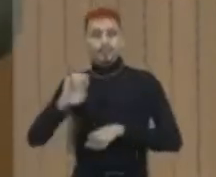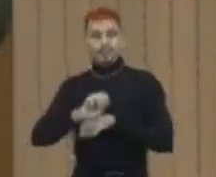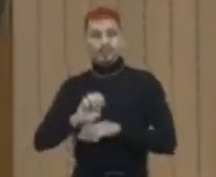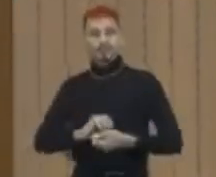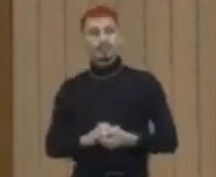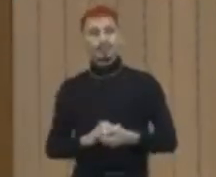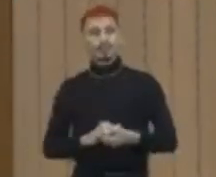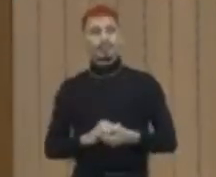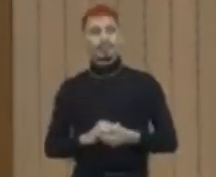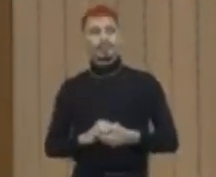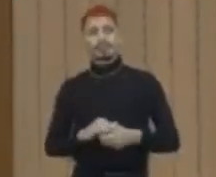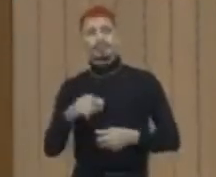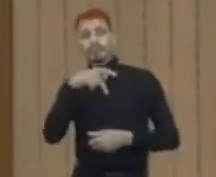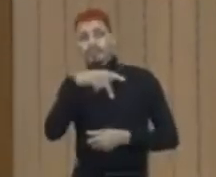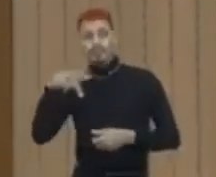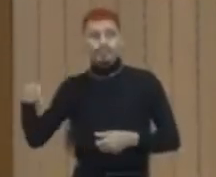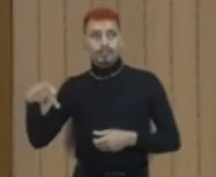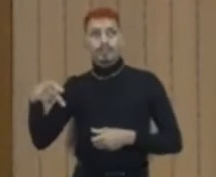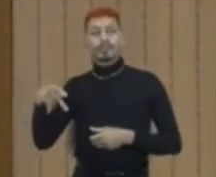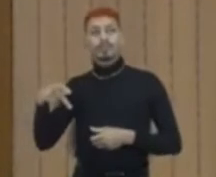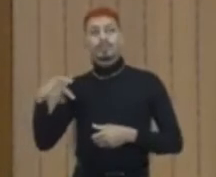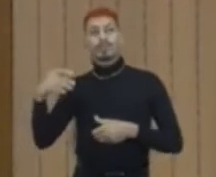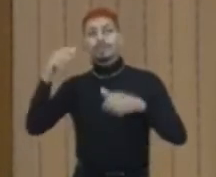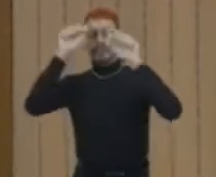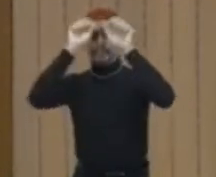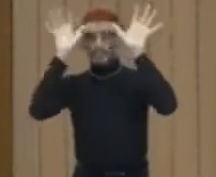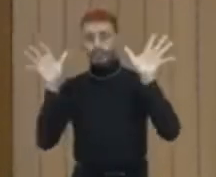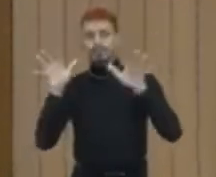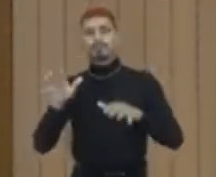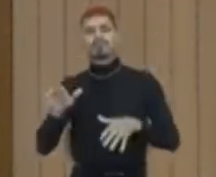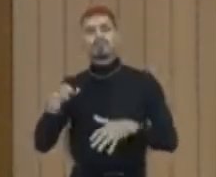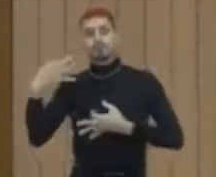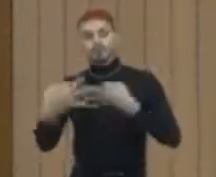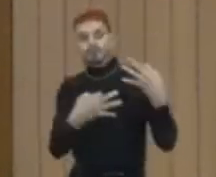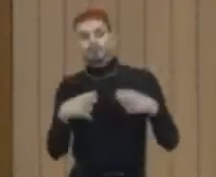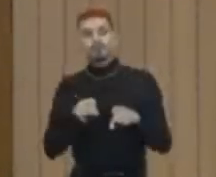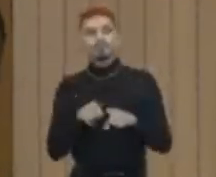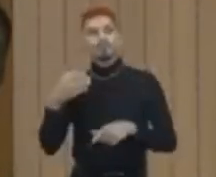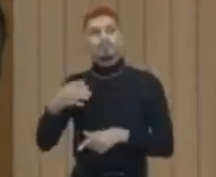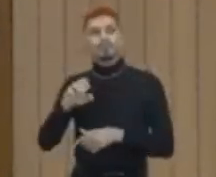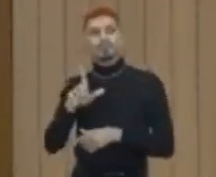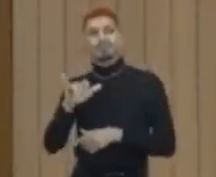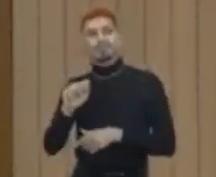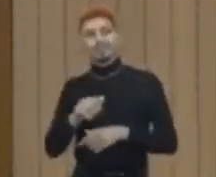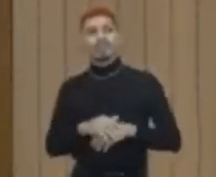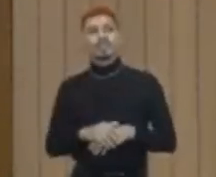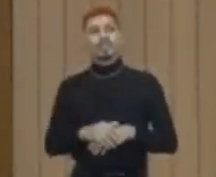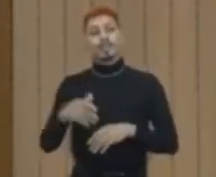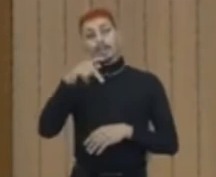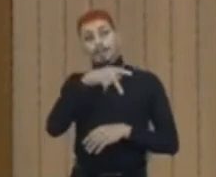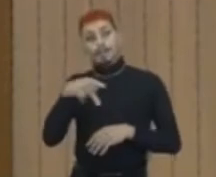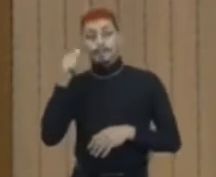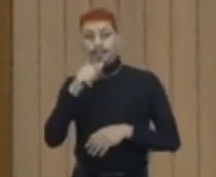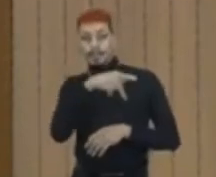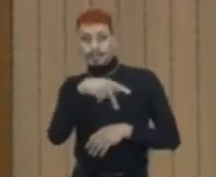a senhora Presidente do Tribunal de Justiça do Estado do Pará, desembargadora Célia Regina de Lima Pinheiro, a senhora Presidente